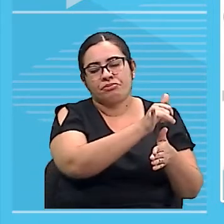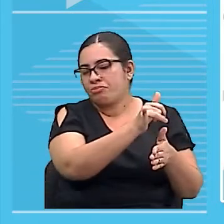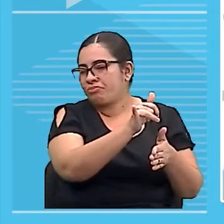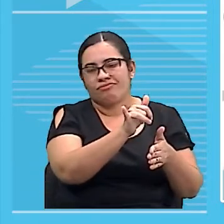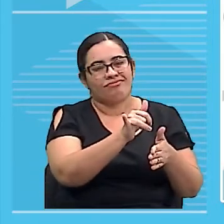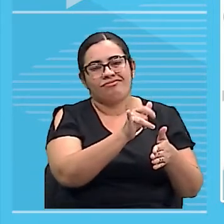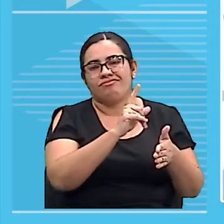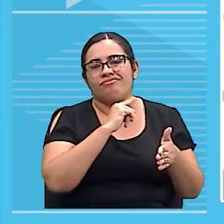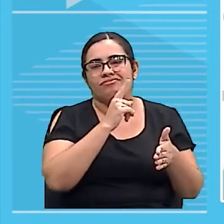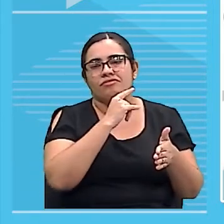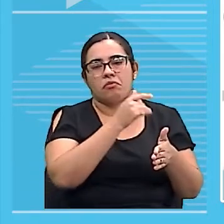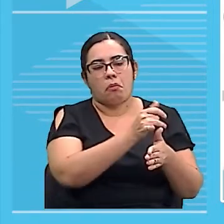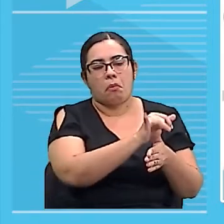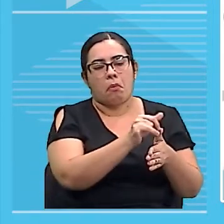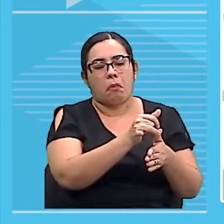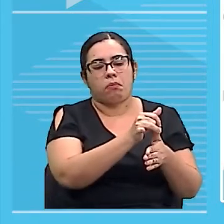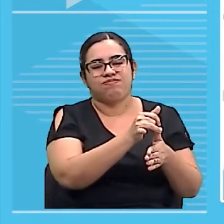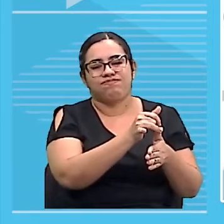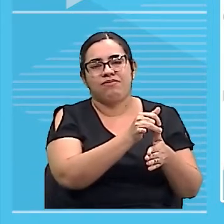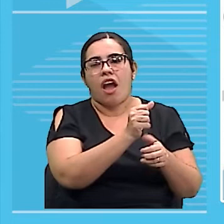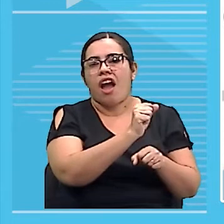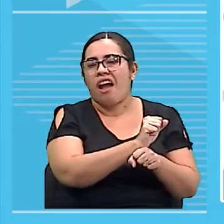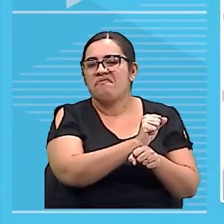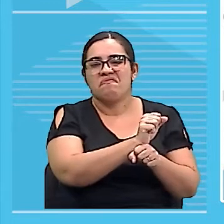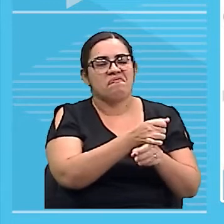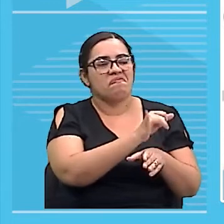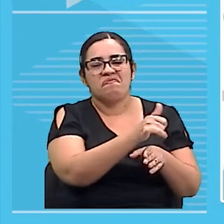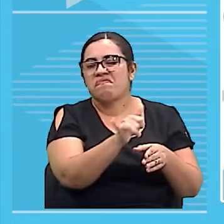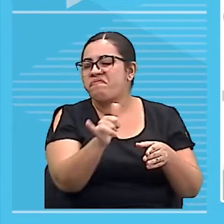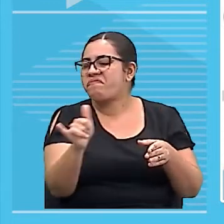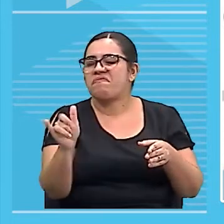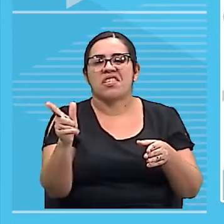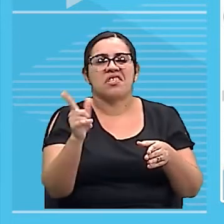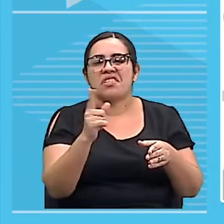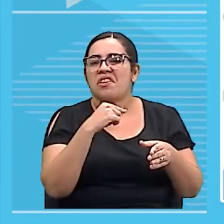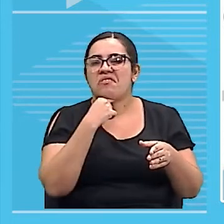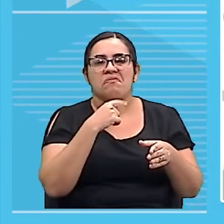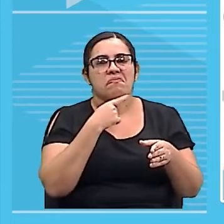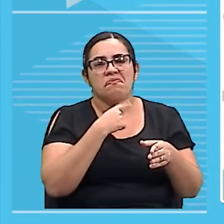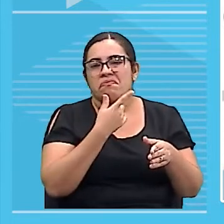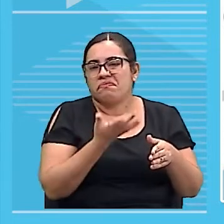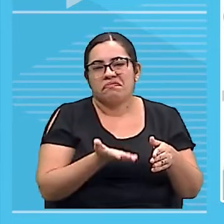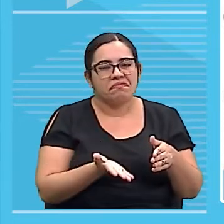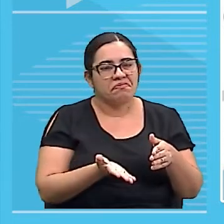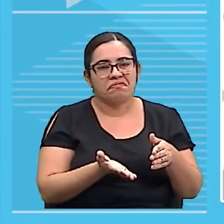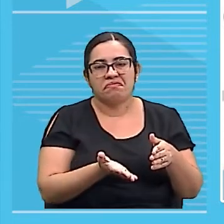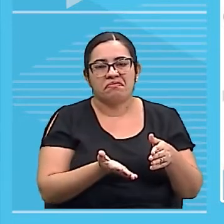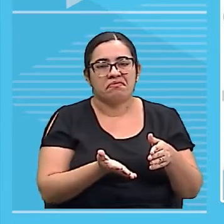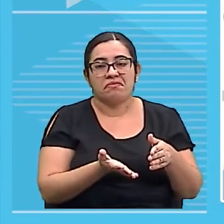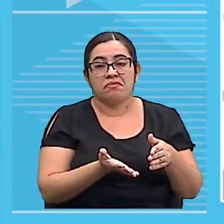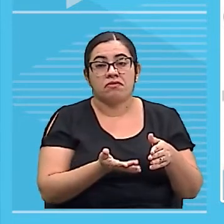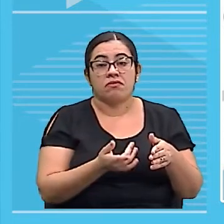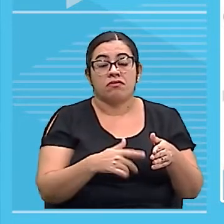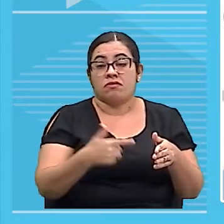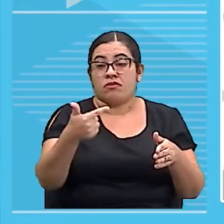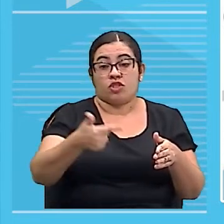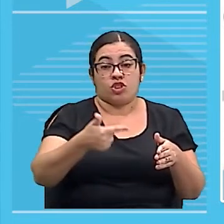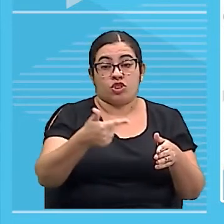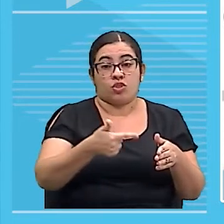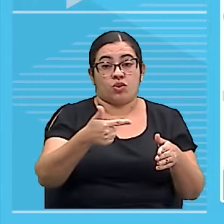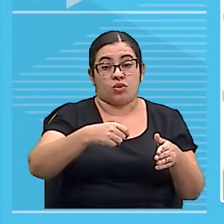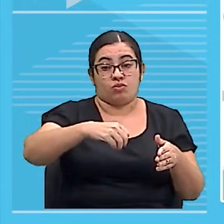lésbica bom então a corrente não chega até o resistor